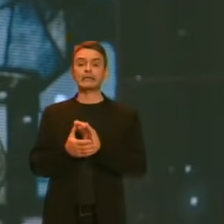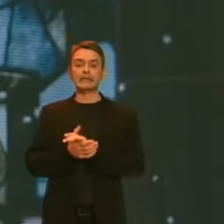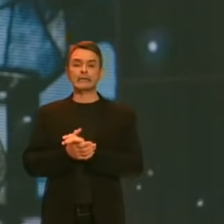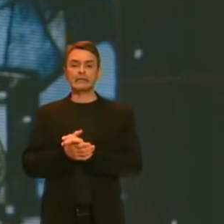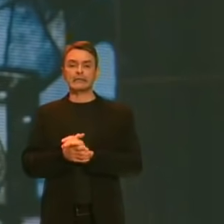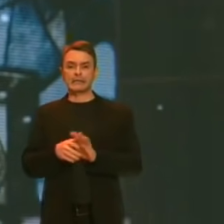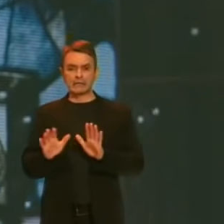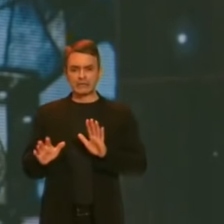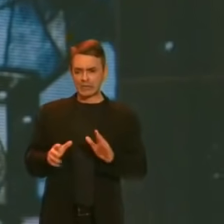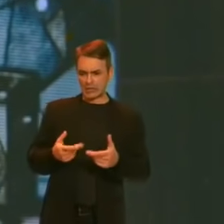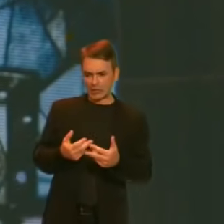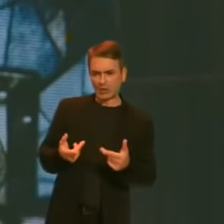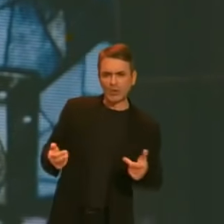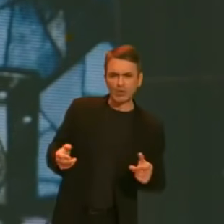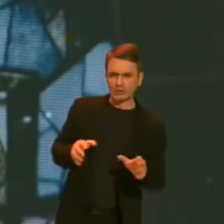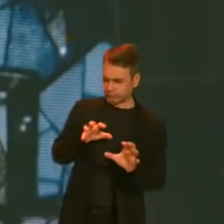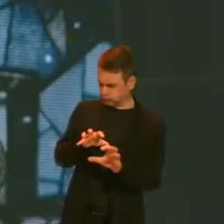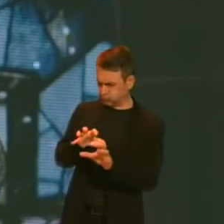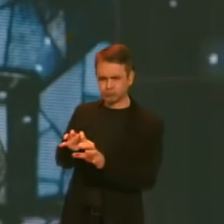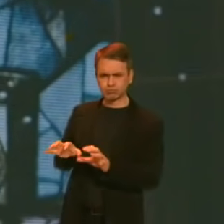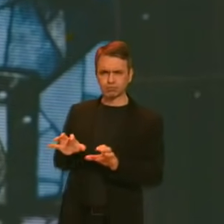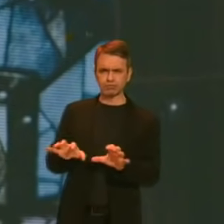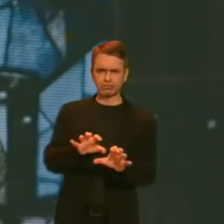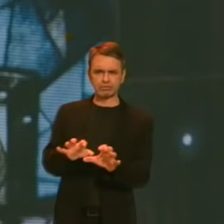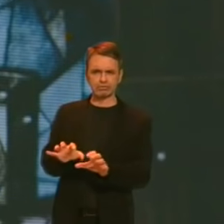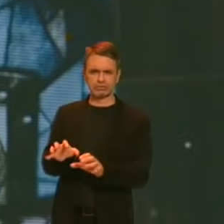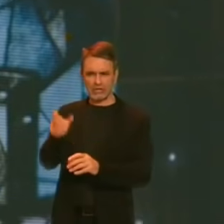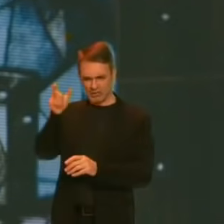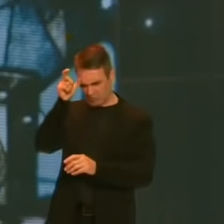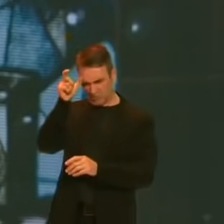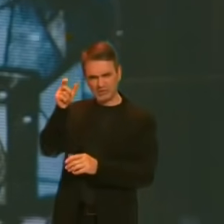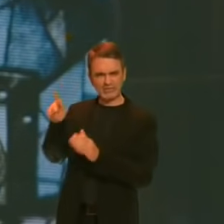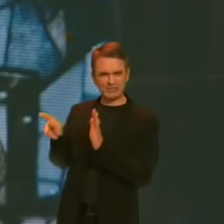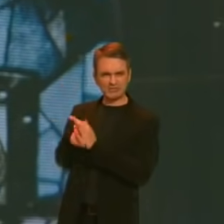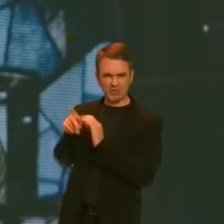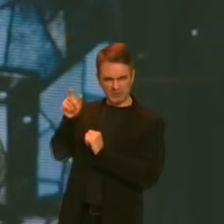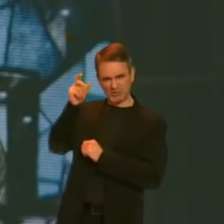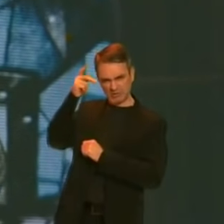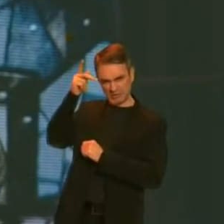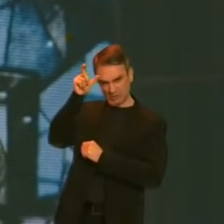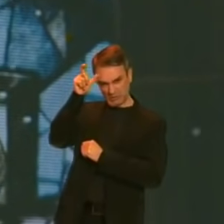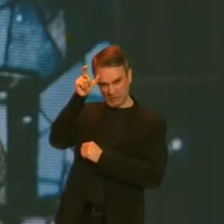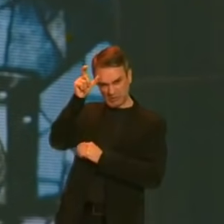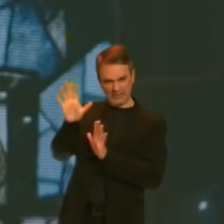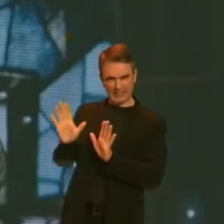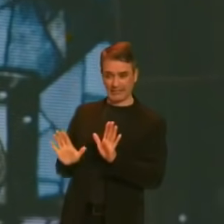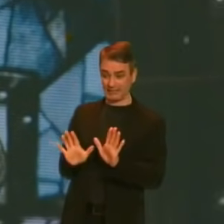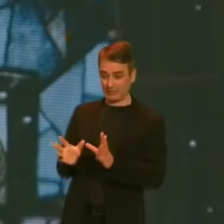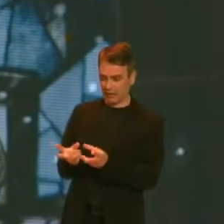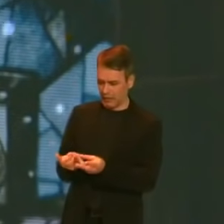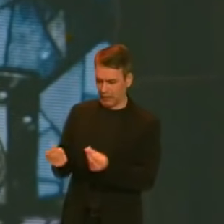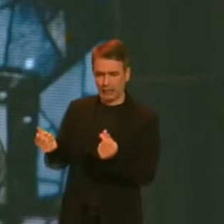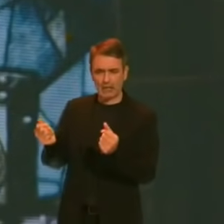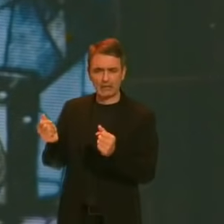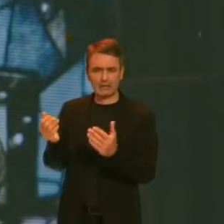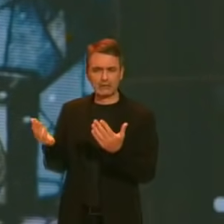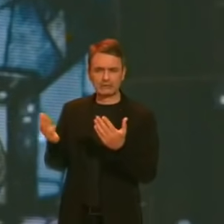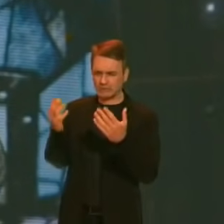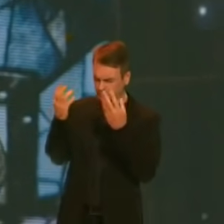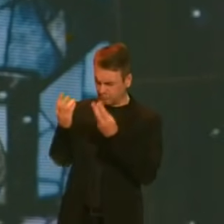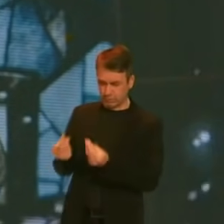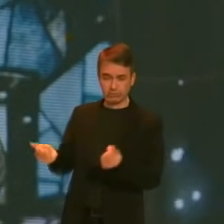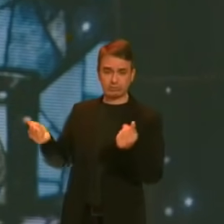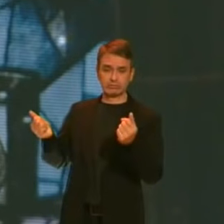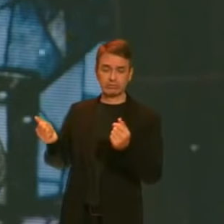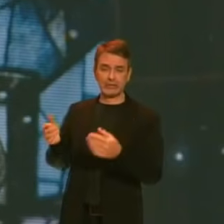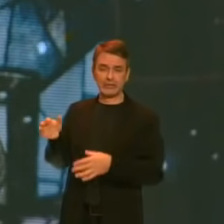humanidade por esses poderes satânicos é uma desintegração psicológica e